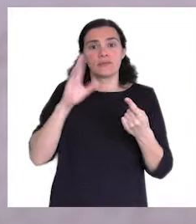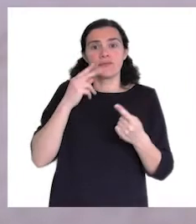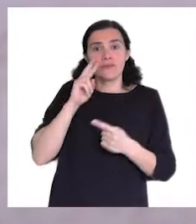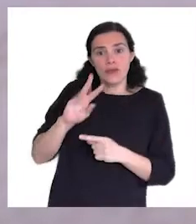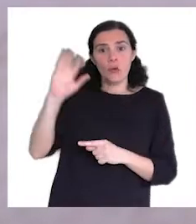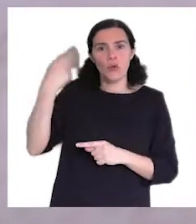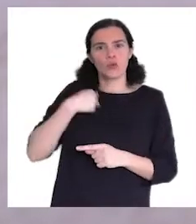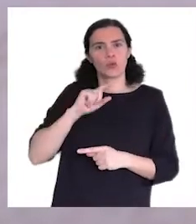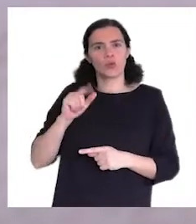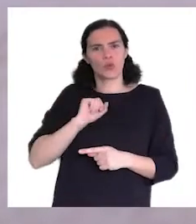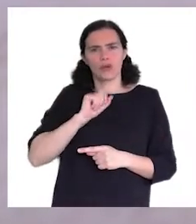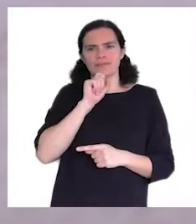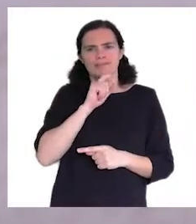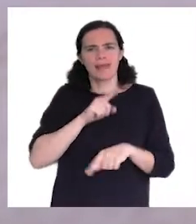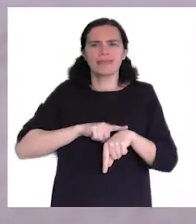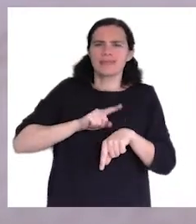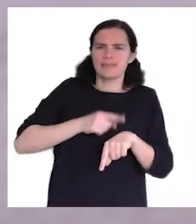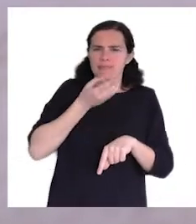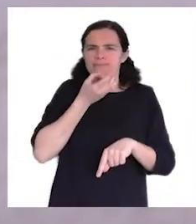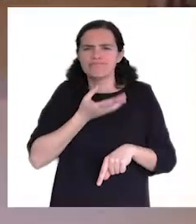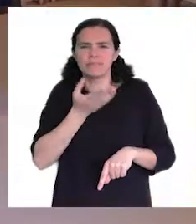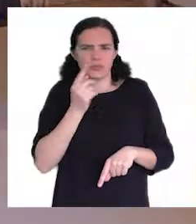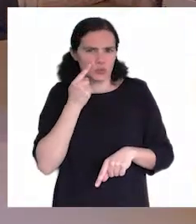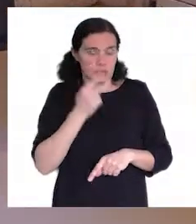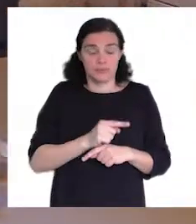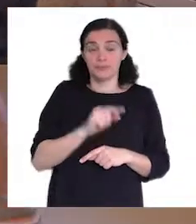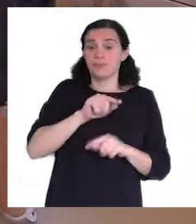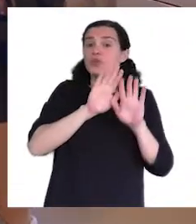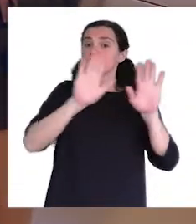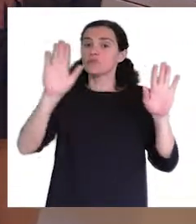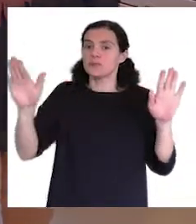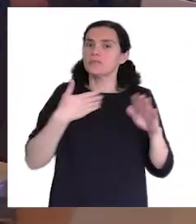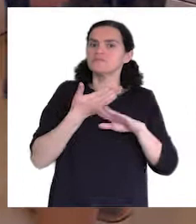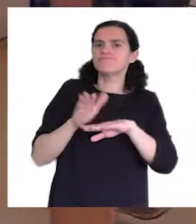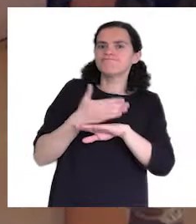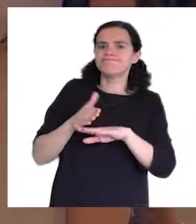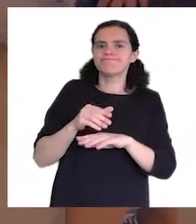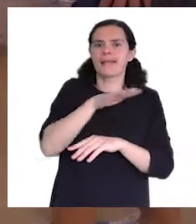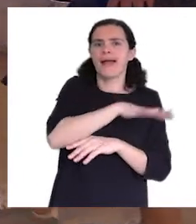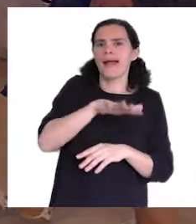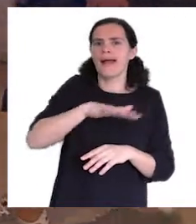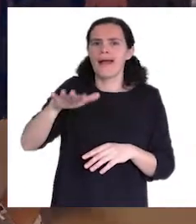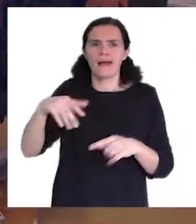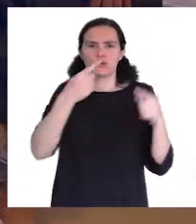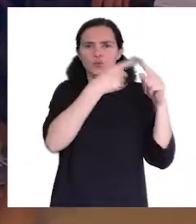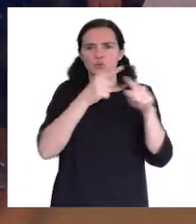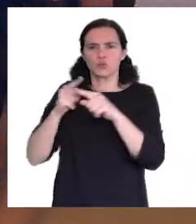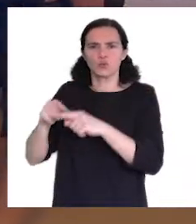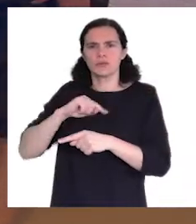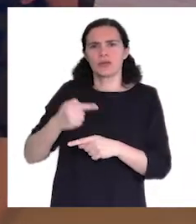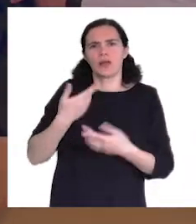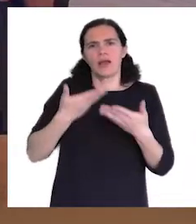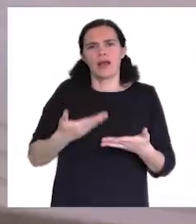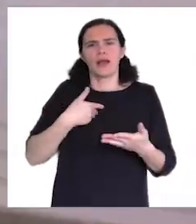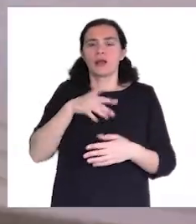nós nos cedemos ou permitimos a conhecer. Esta exposição está dividida em várias zonas. Nós aqui estamos